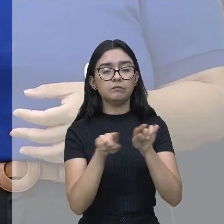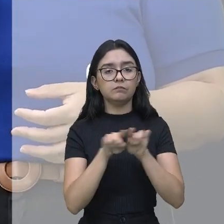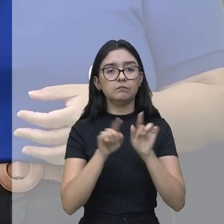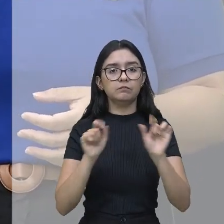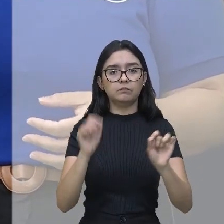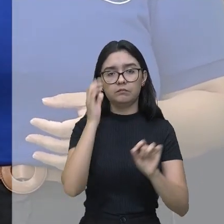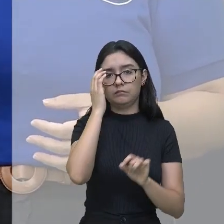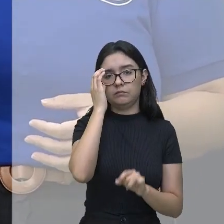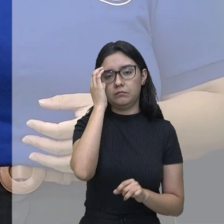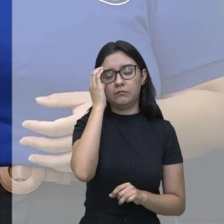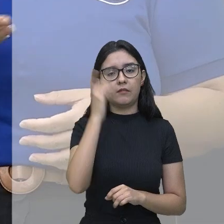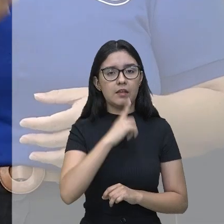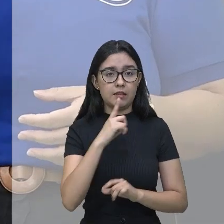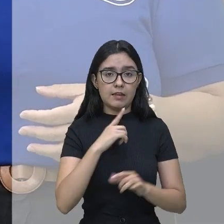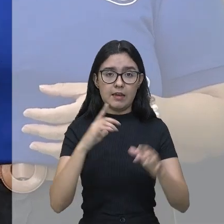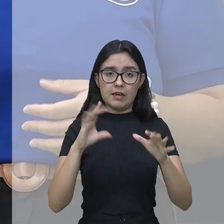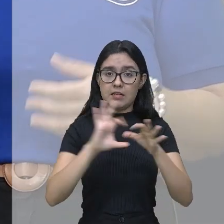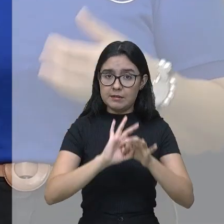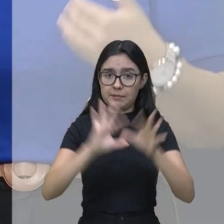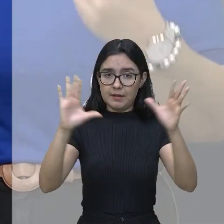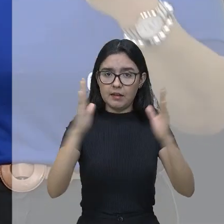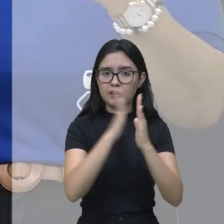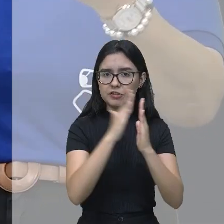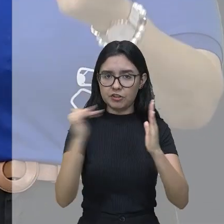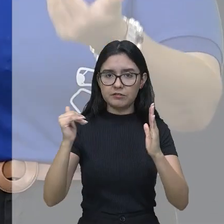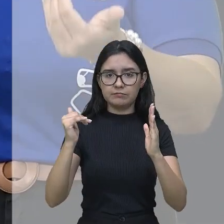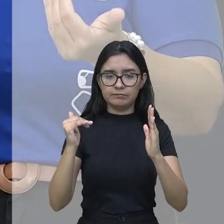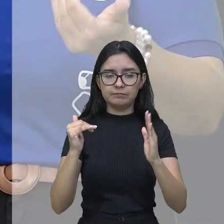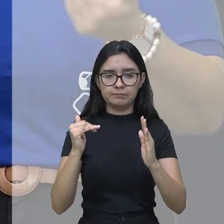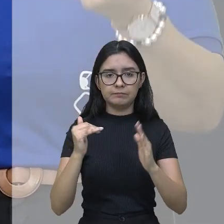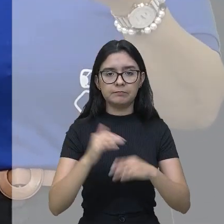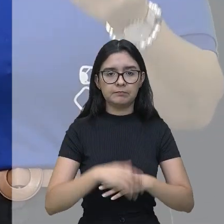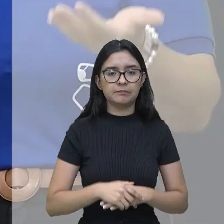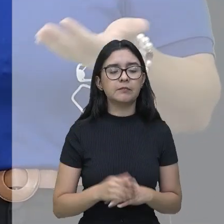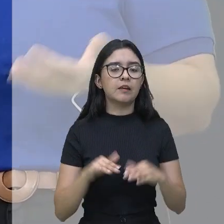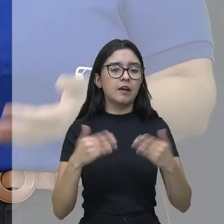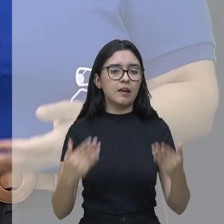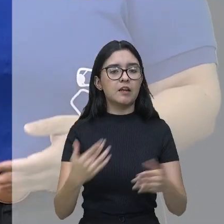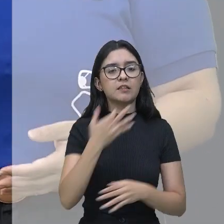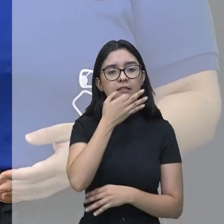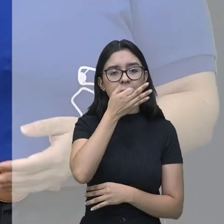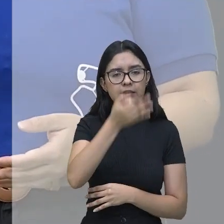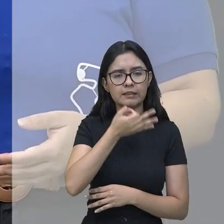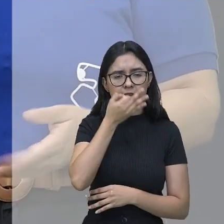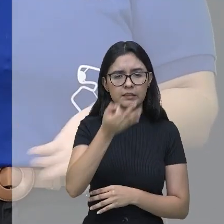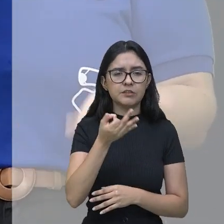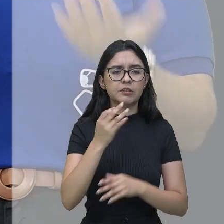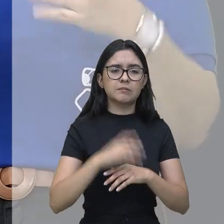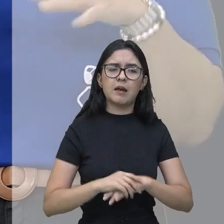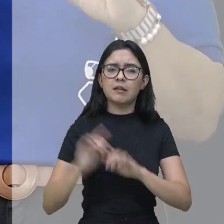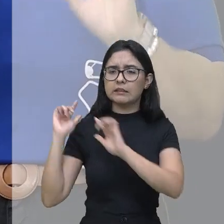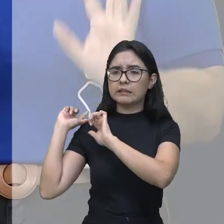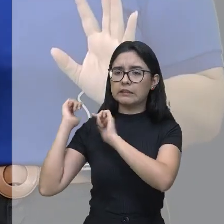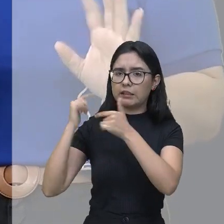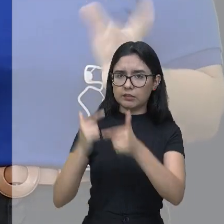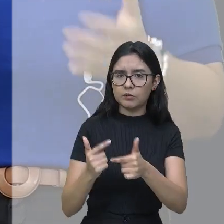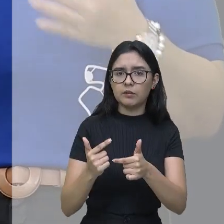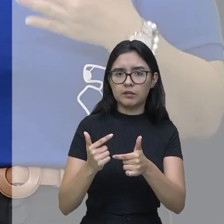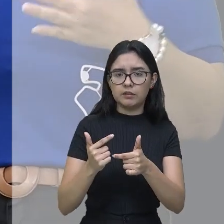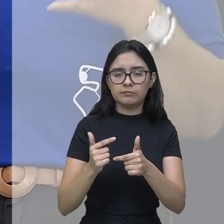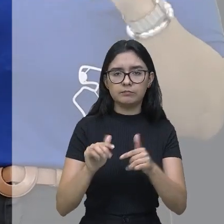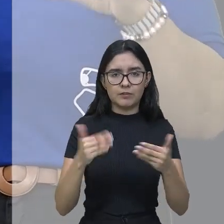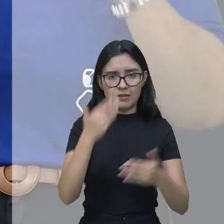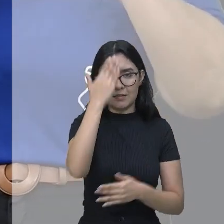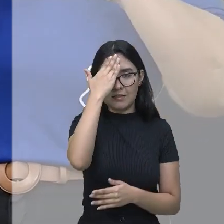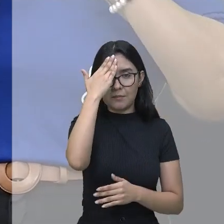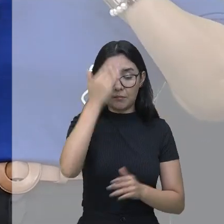essa liberdade estilística, o que inclui a retomada crítica de elementos tradicionais, né? Nós sabemos, a